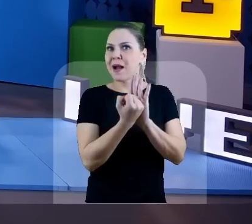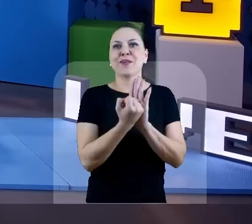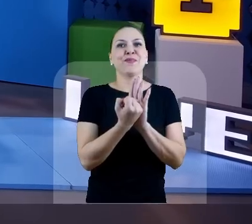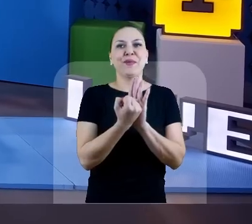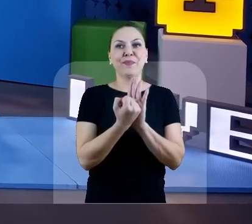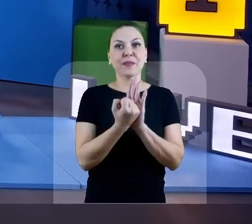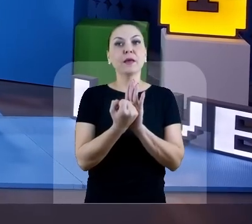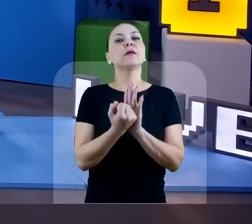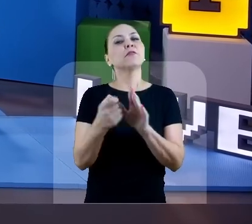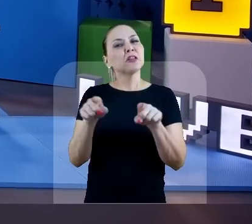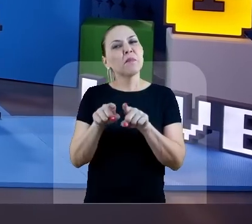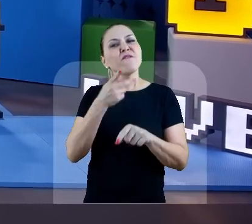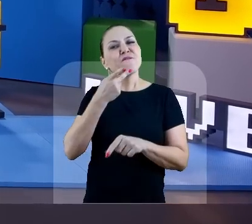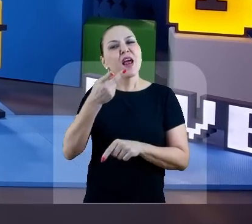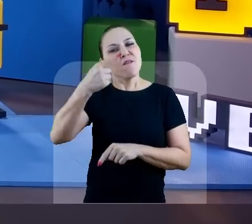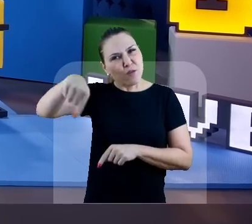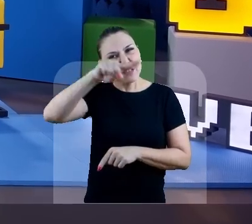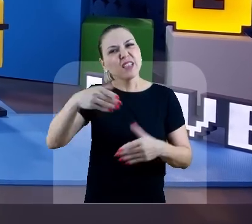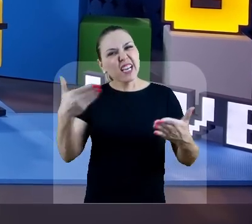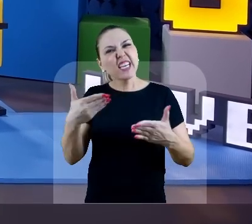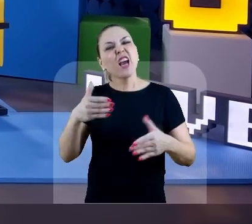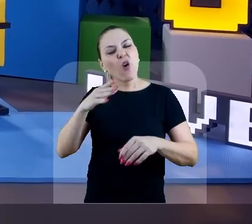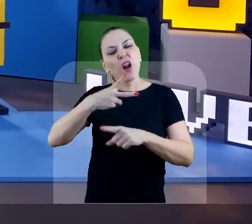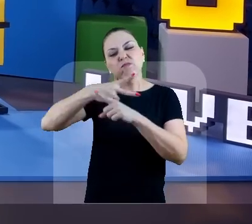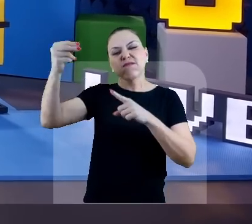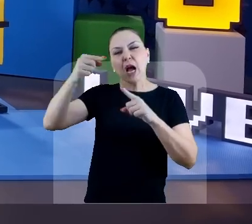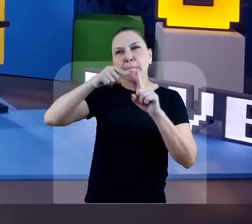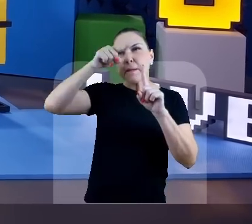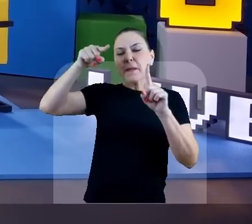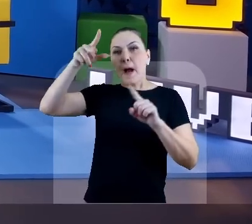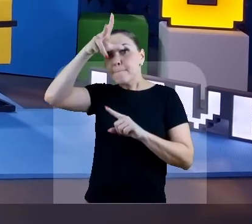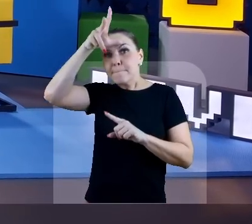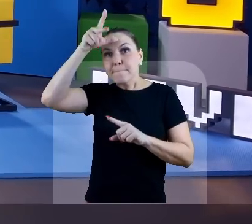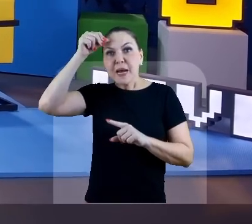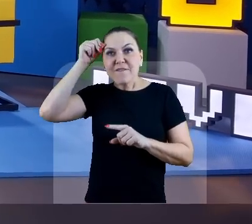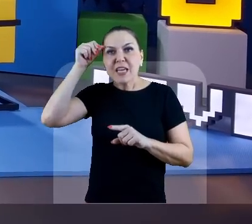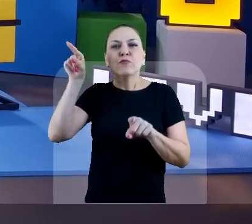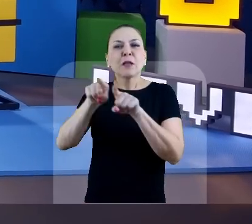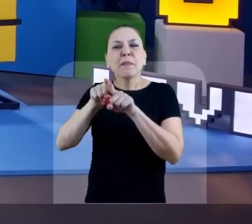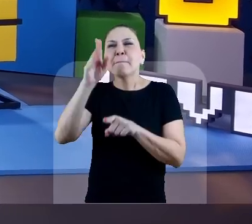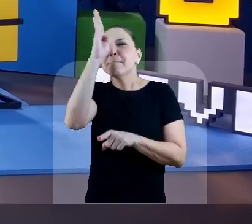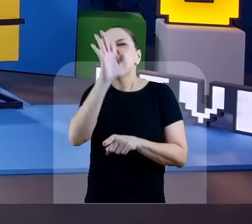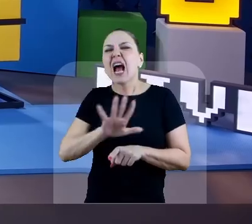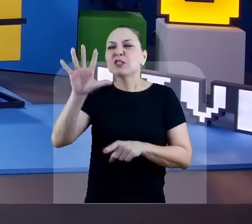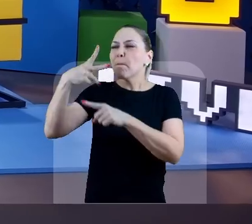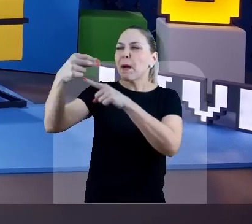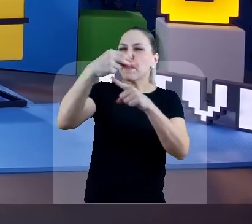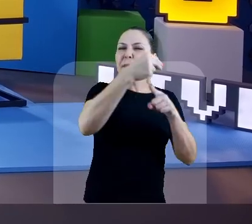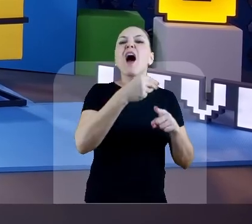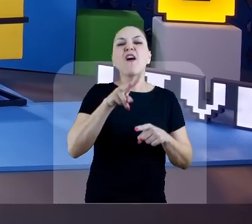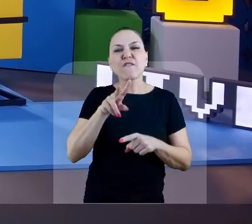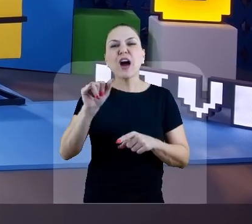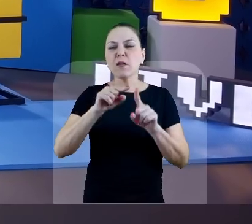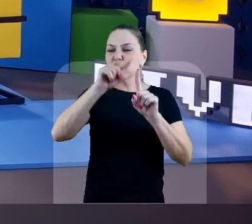dizer para vocês o seguinte, nós vamos bater o recorde agora de prefeitos no Brasil. Recorde. Vamos bater o